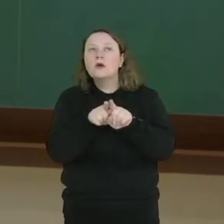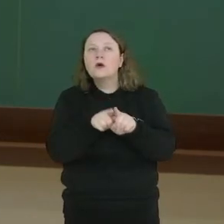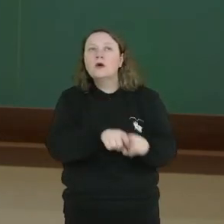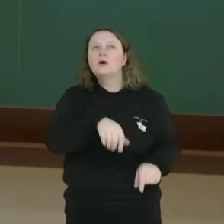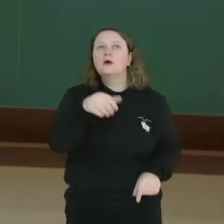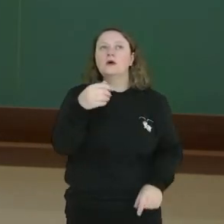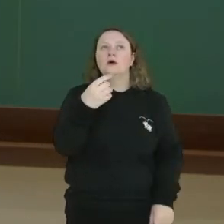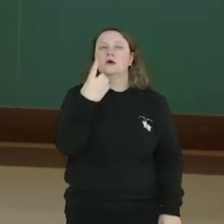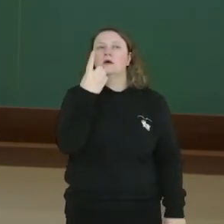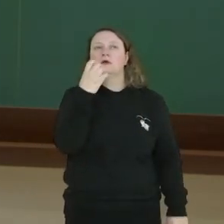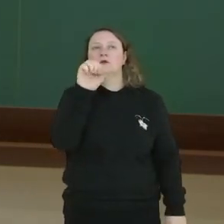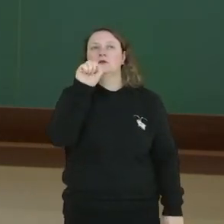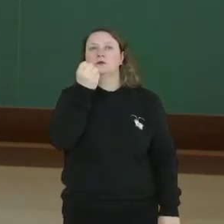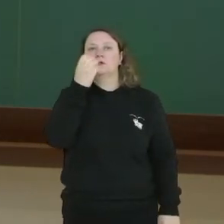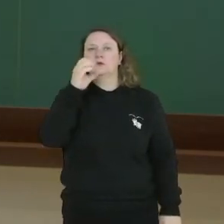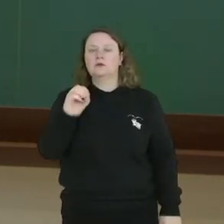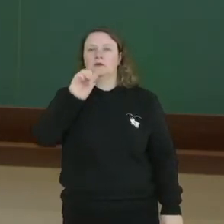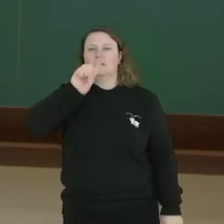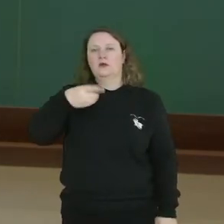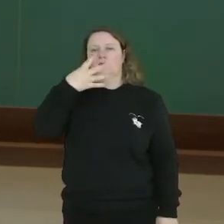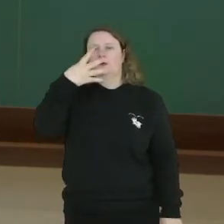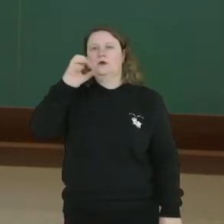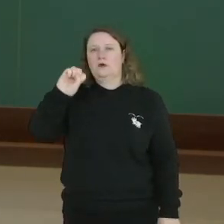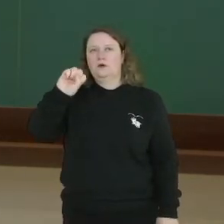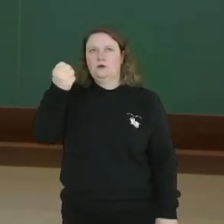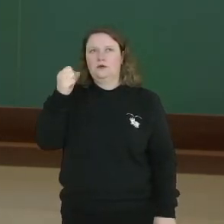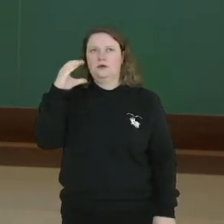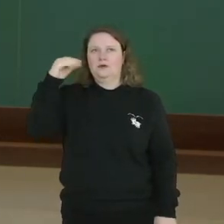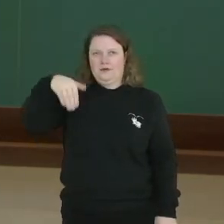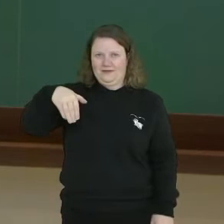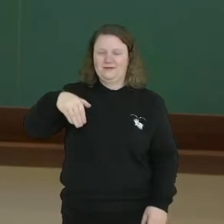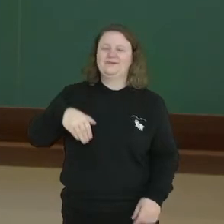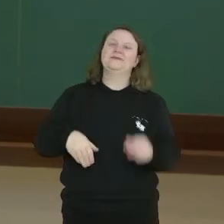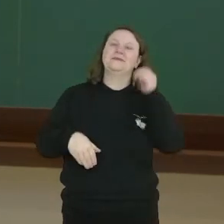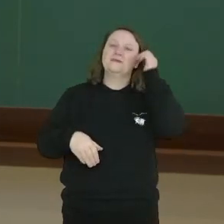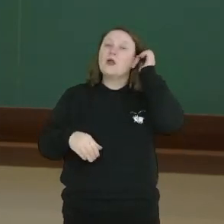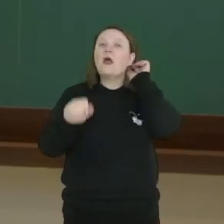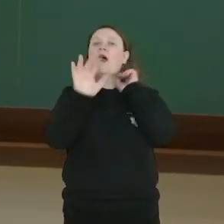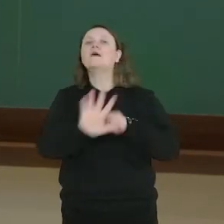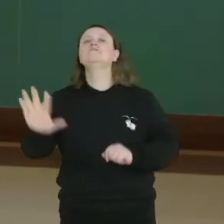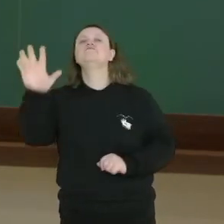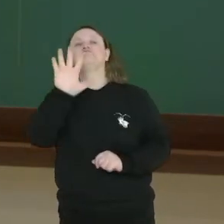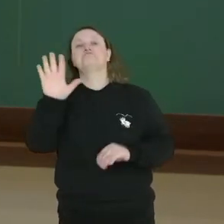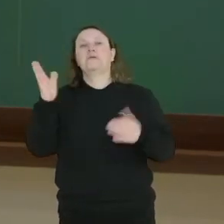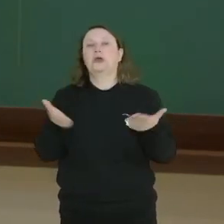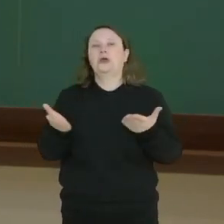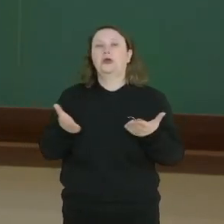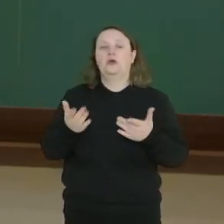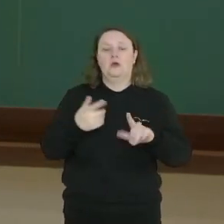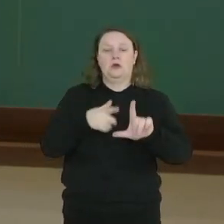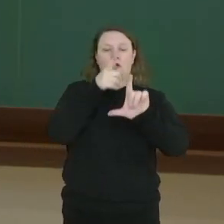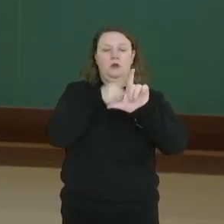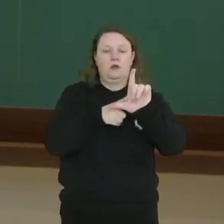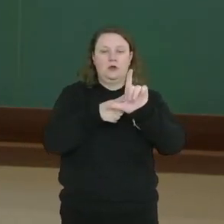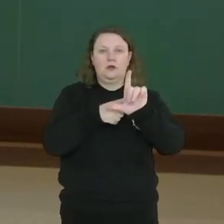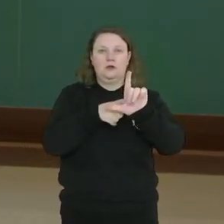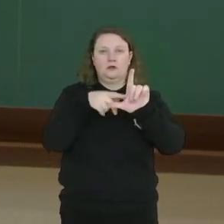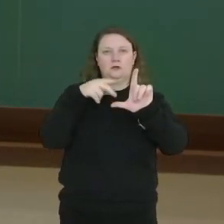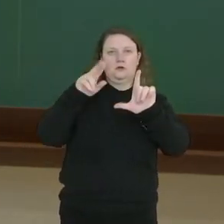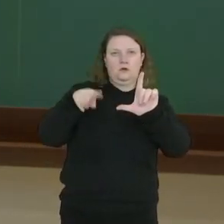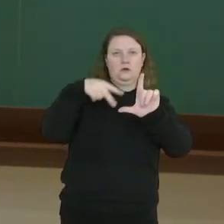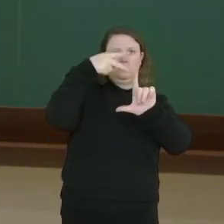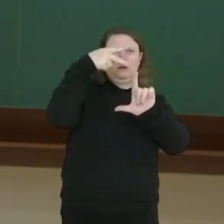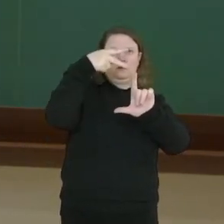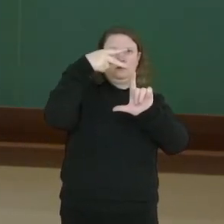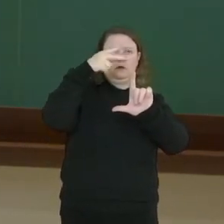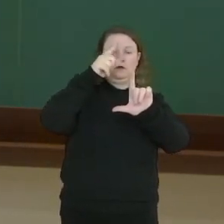o perímetro dá 180,48 centímetros. E a área? A área é lado ao quadrado, então também usa o